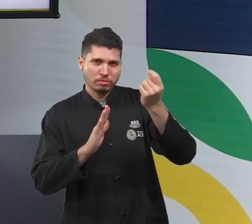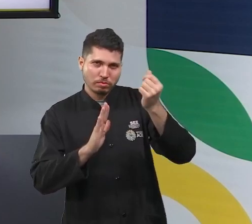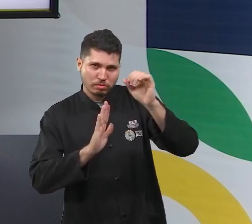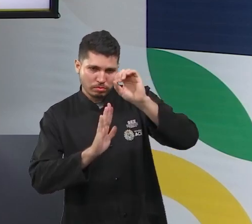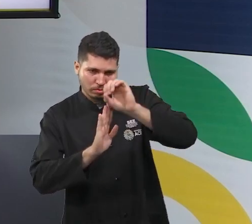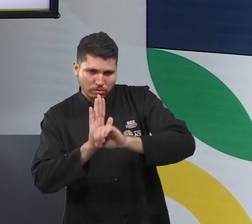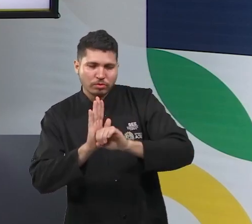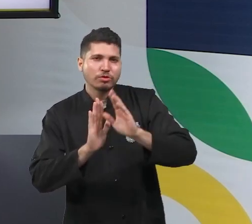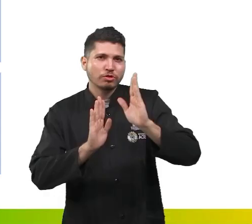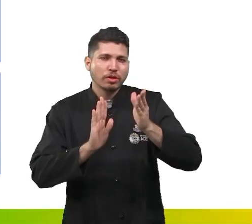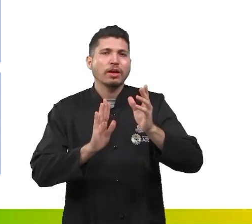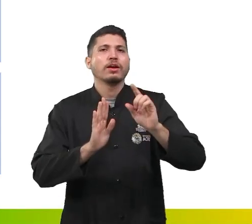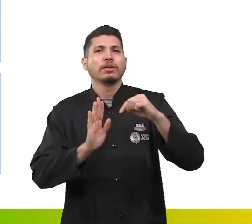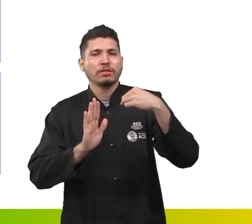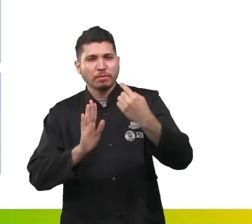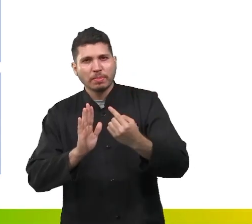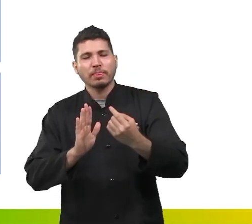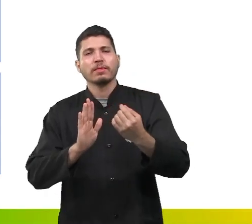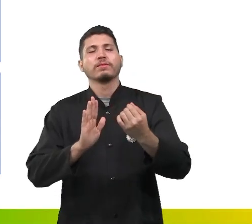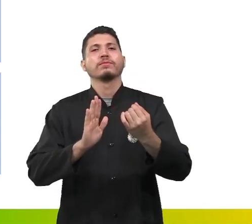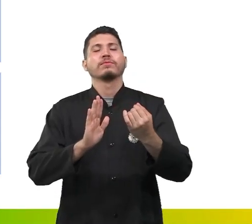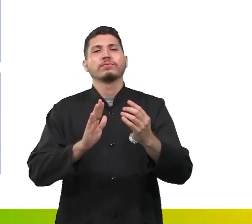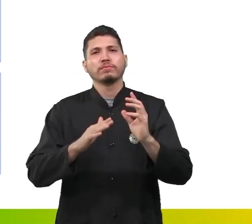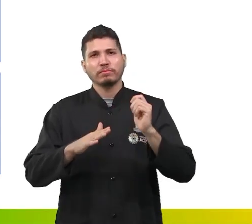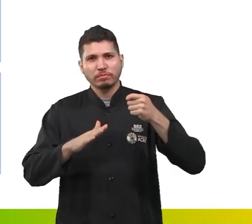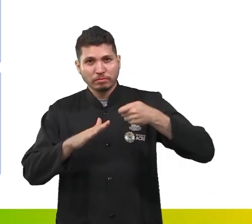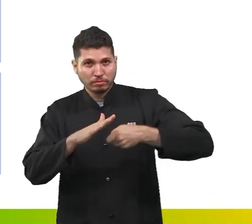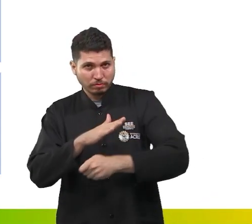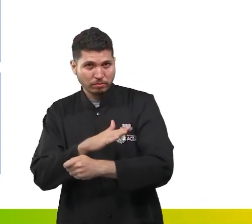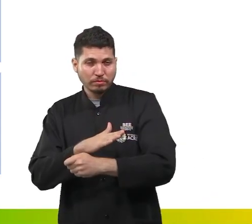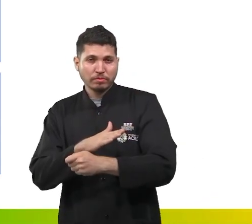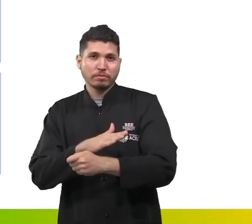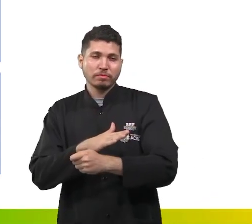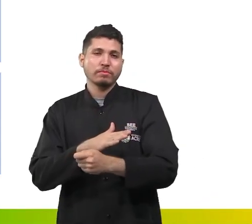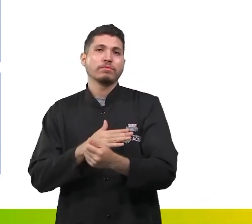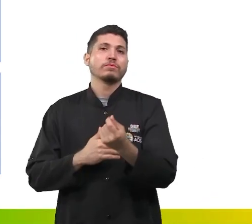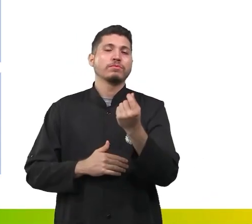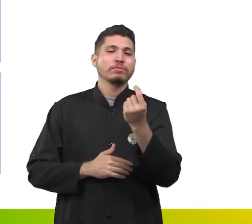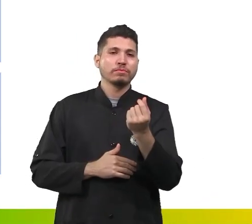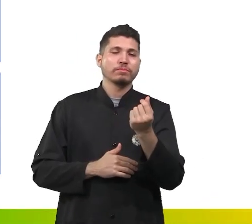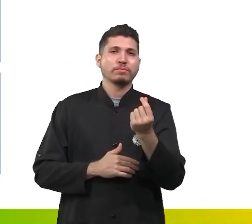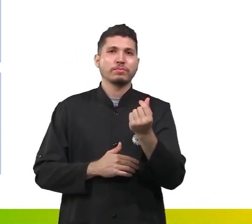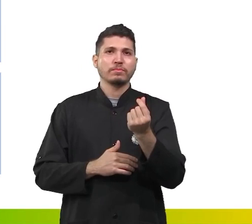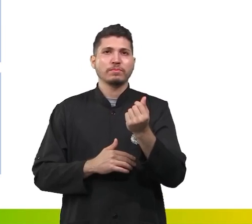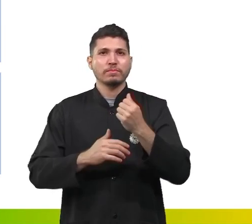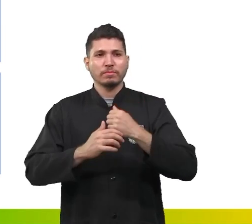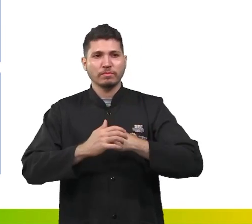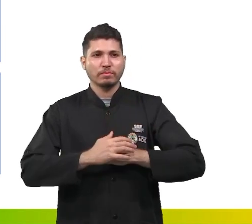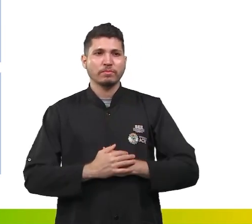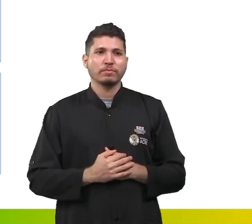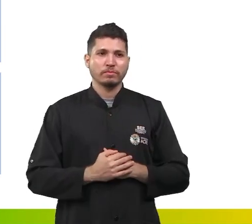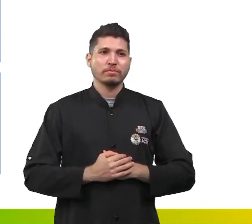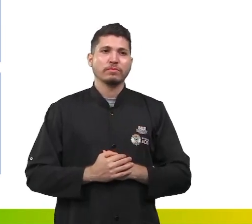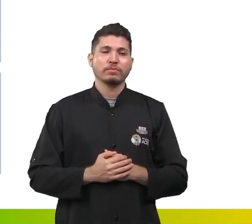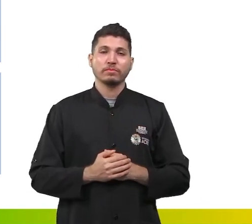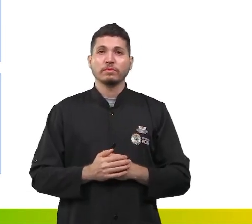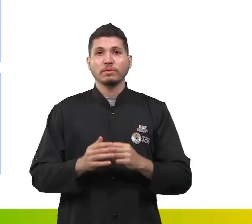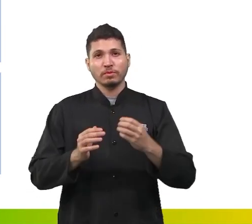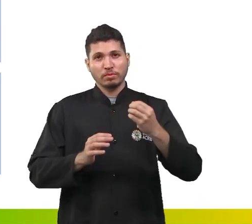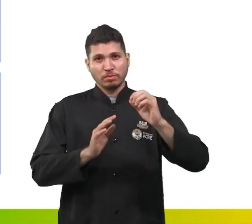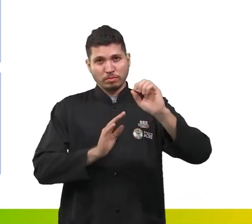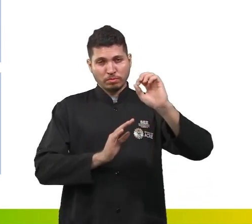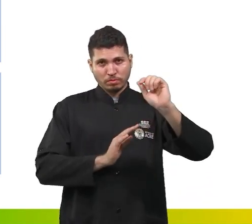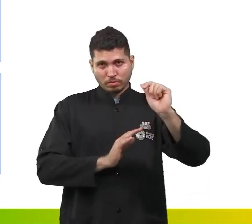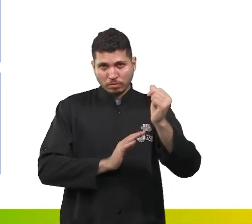no orçamento familiar, é uma ferramenta de controle das despesas de pessoas que vivem juntas